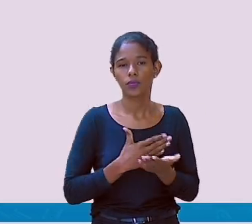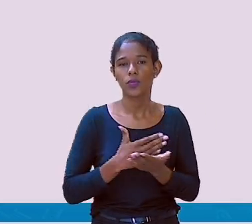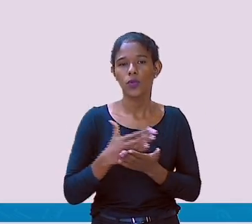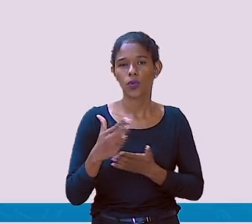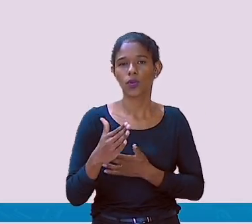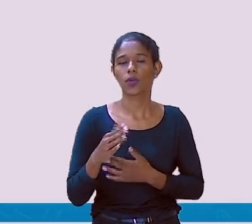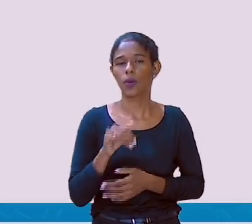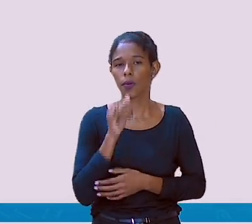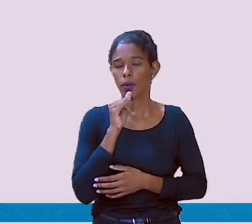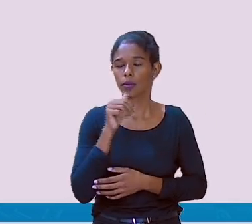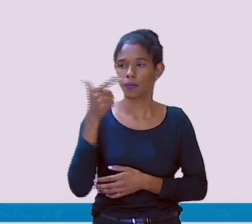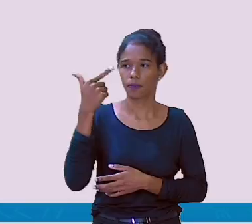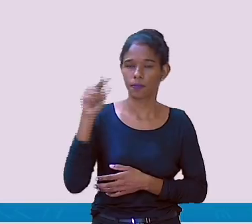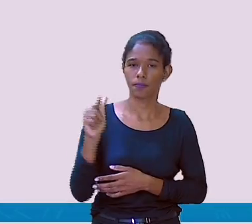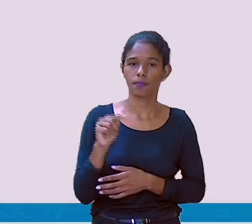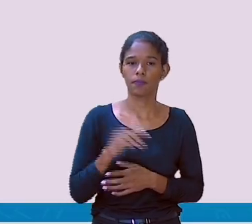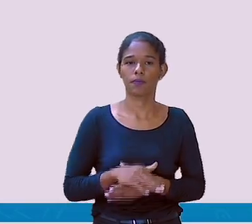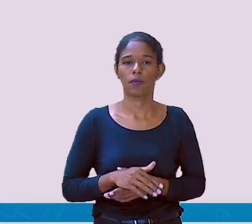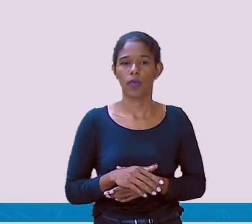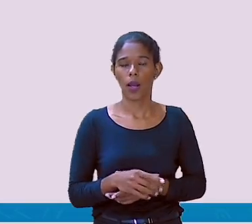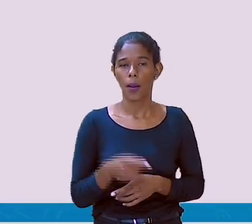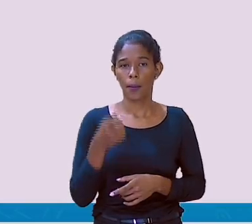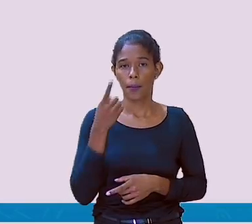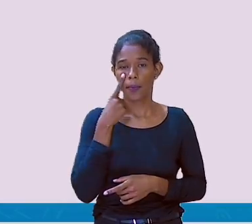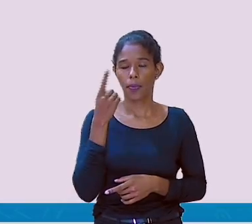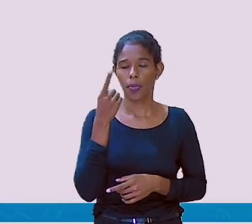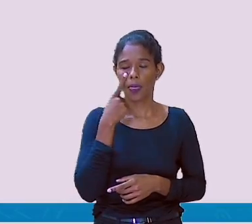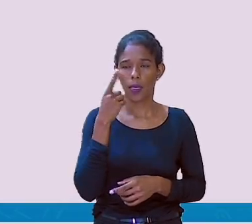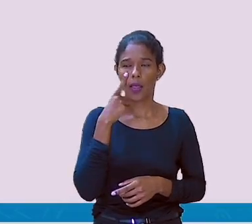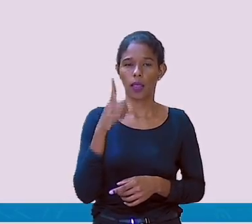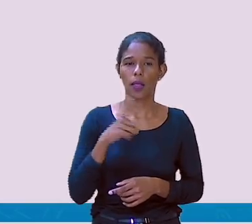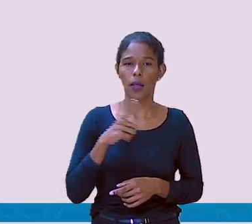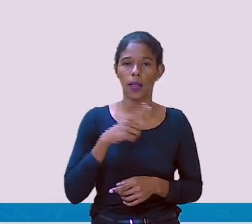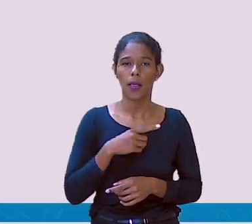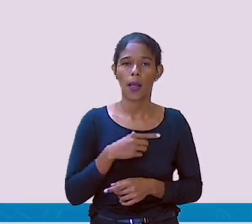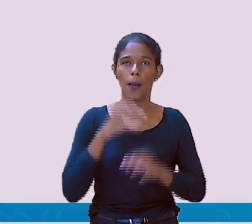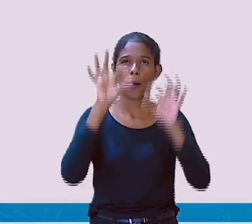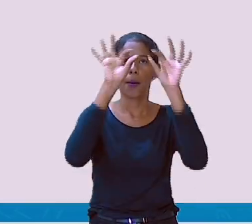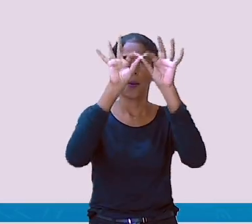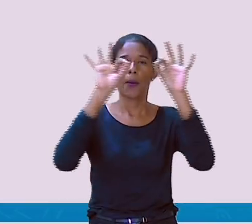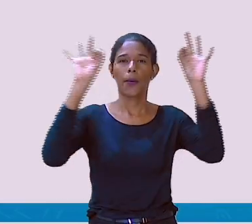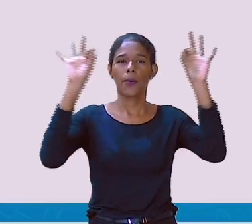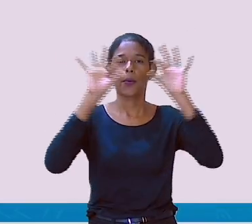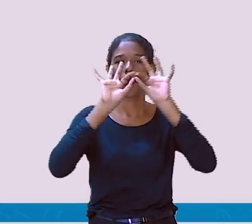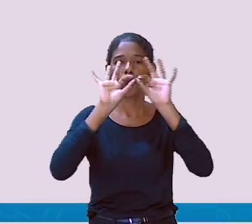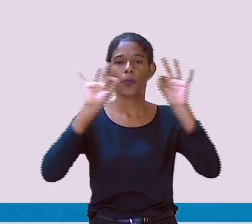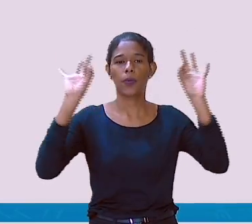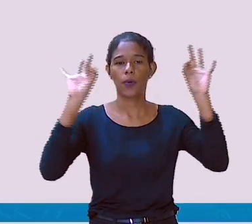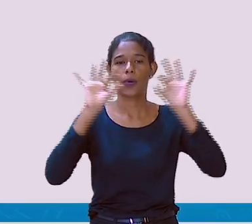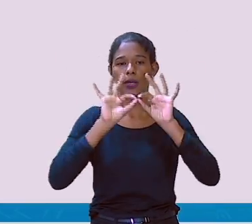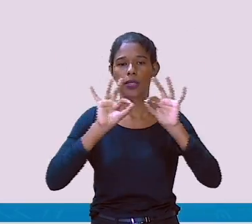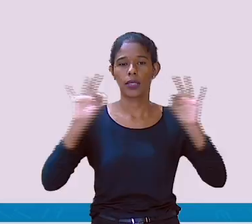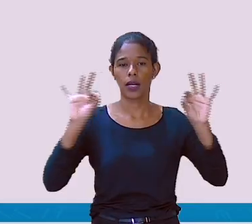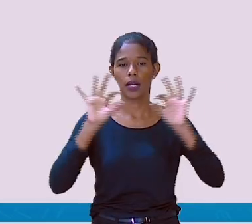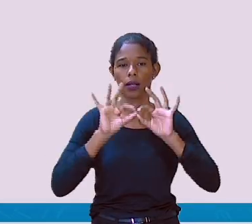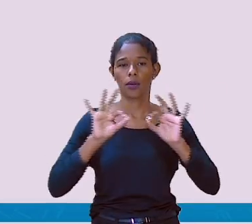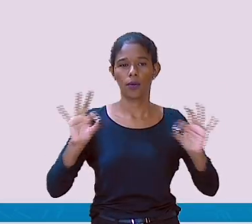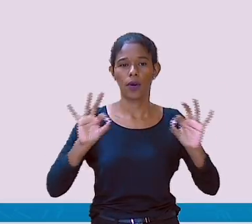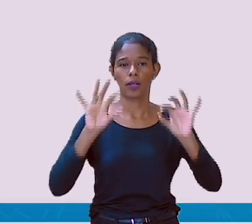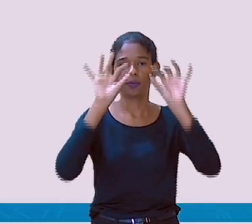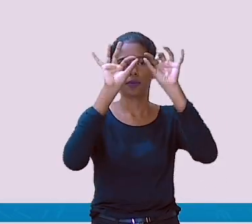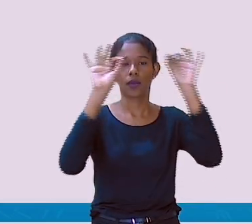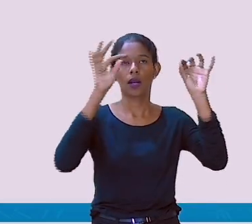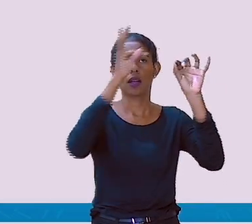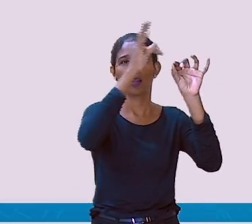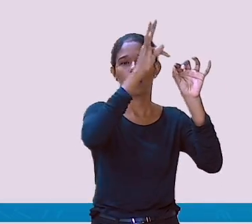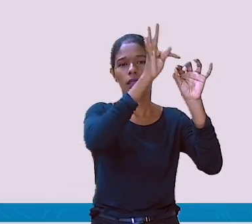exemplo. Observe os 4 segmentos. TU mede 2 centímetros, PQ